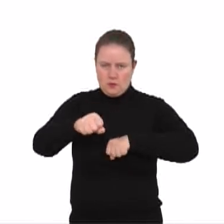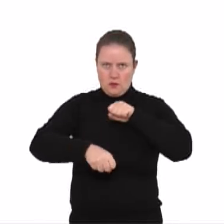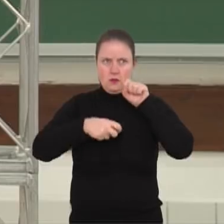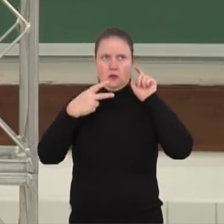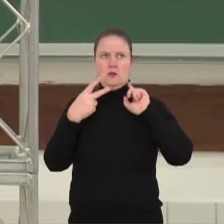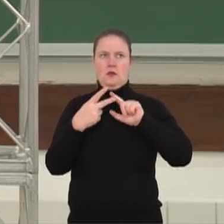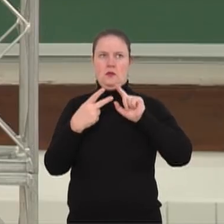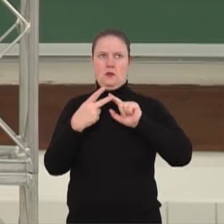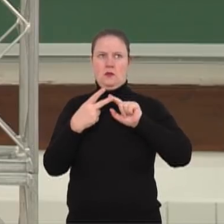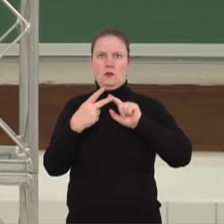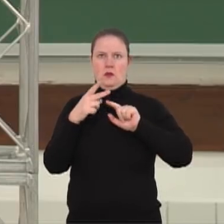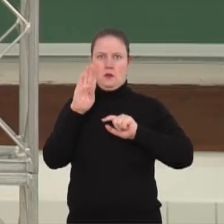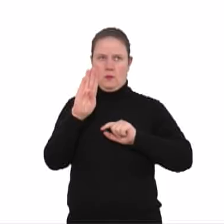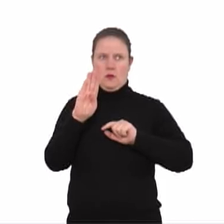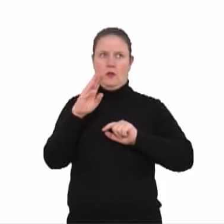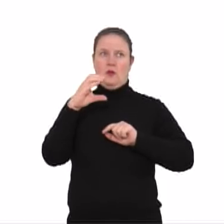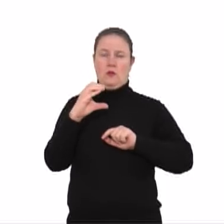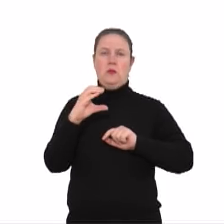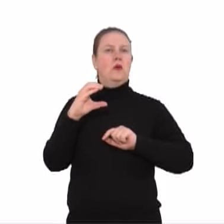coaster? Rapidinho aí no seu caderno.